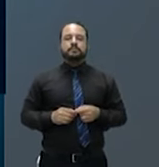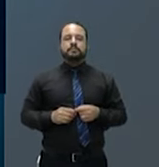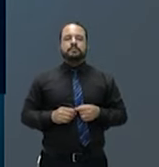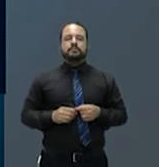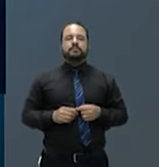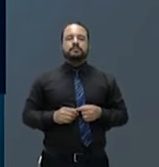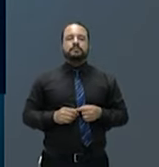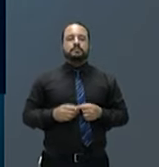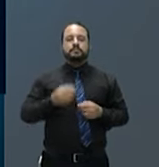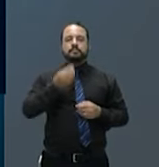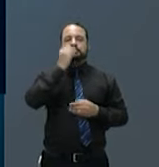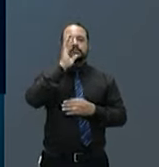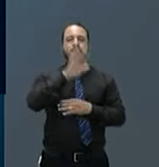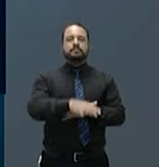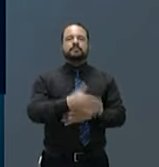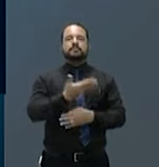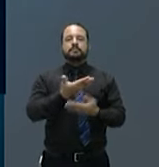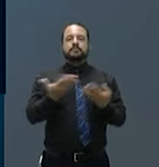Boa tarde, doutora. Boa